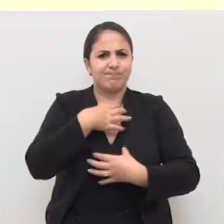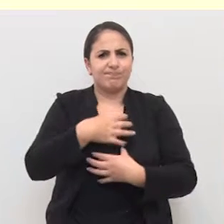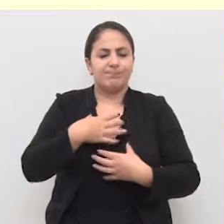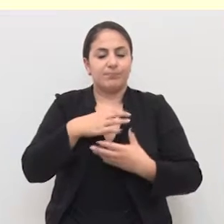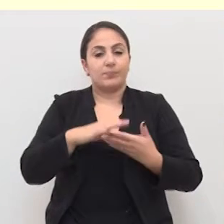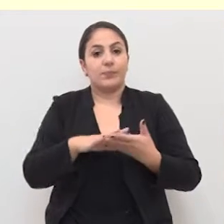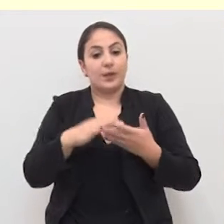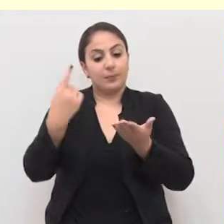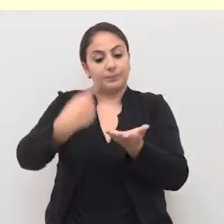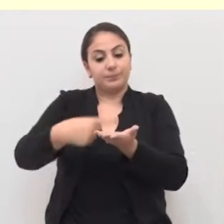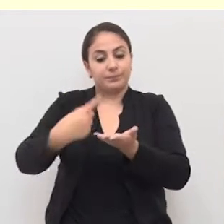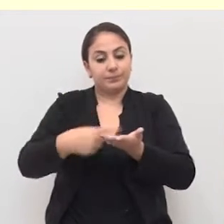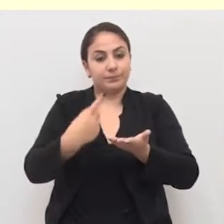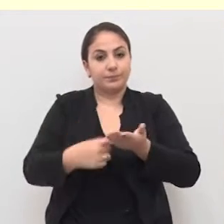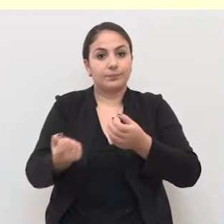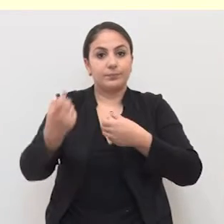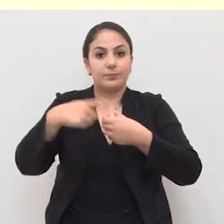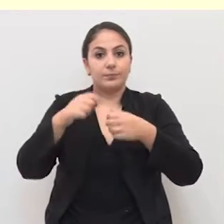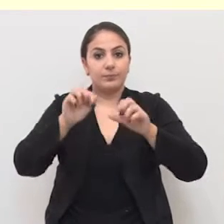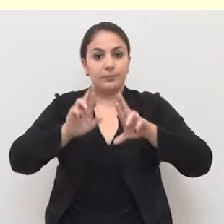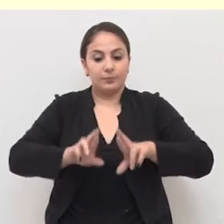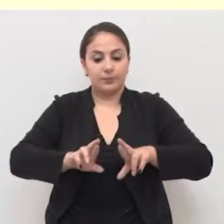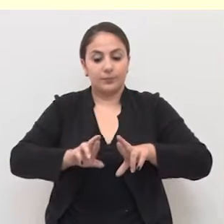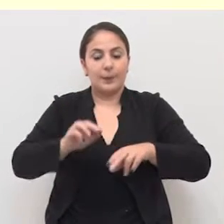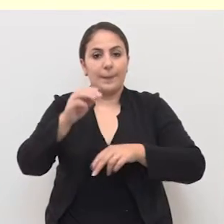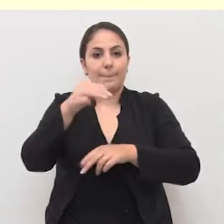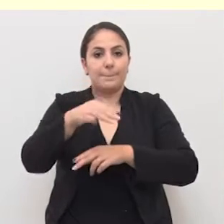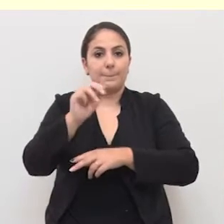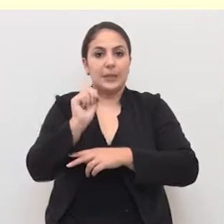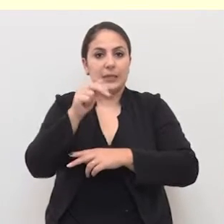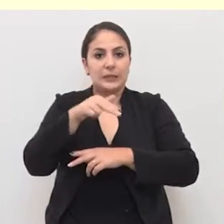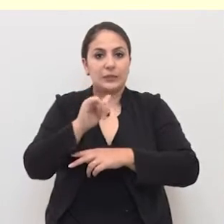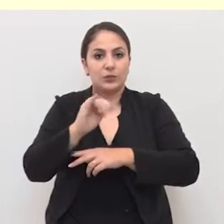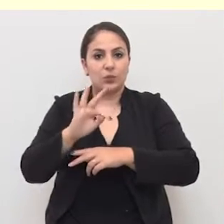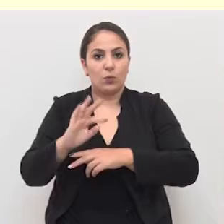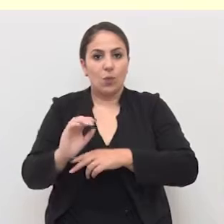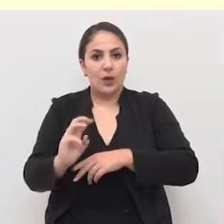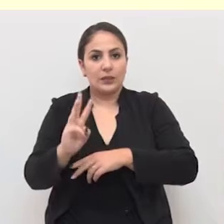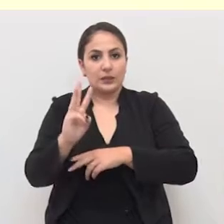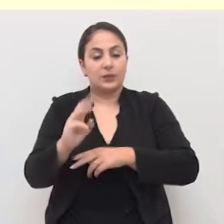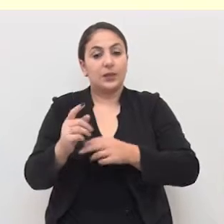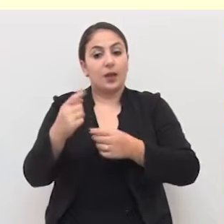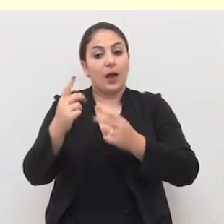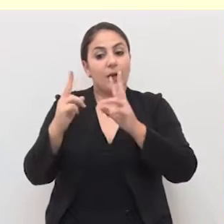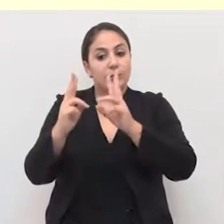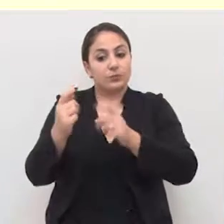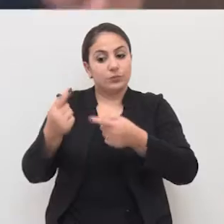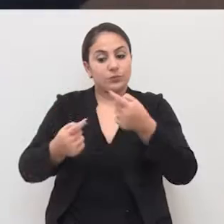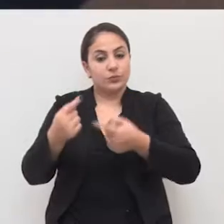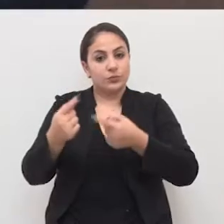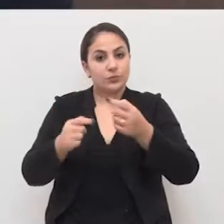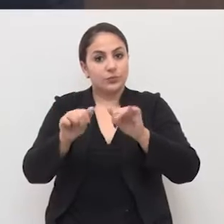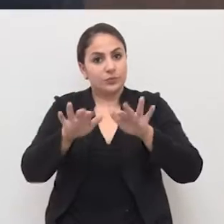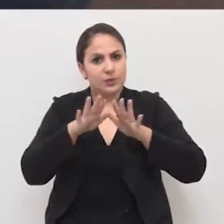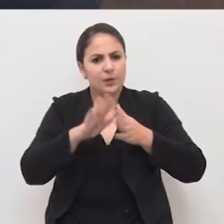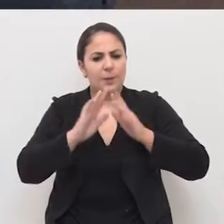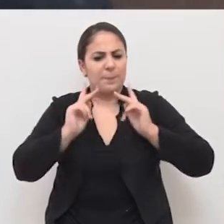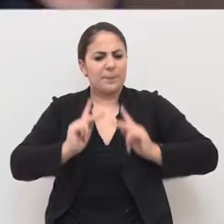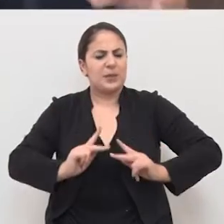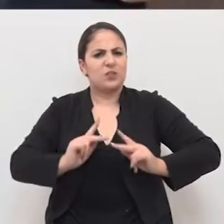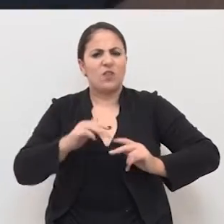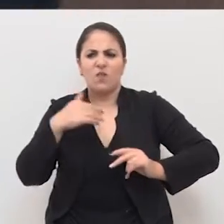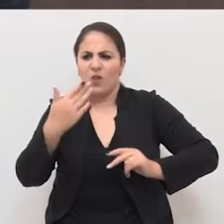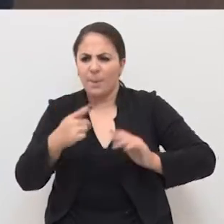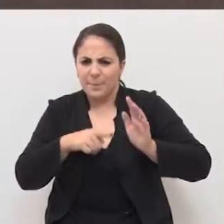constrangimento. Acordo para a retomada da área da Manitowalk pauta discursos em sessão plenária. E as pessoas aí fora então